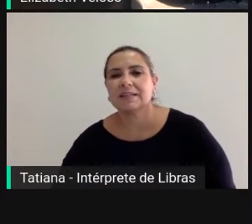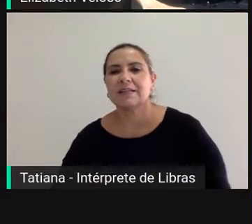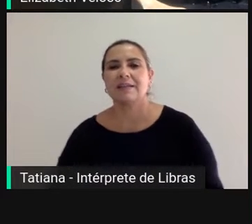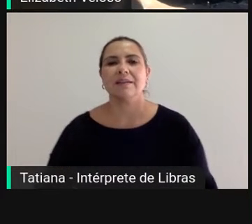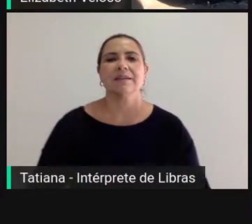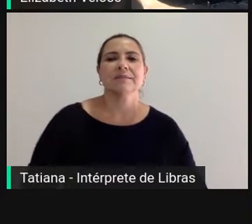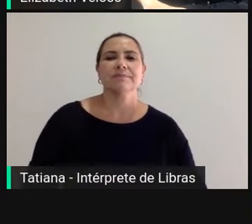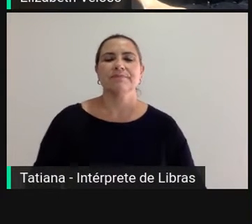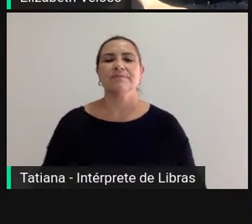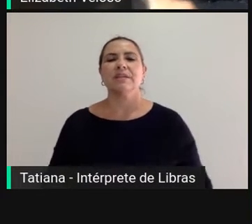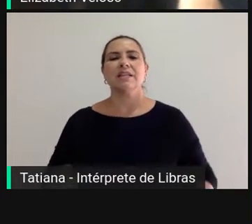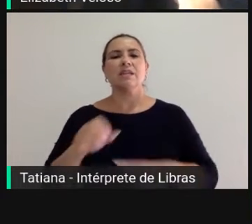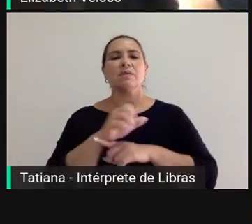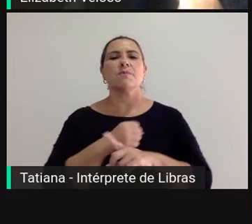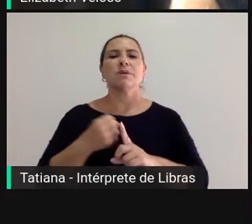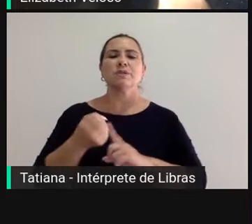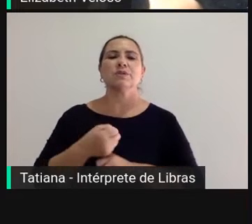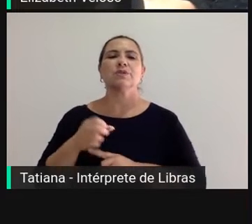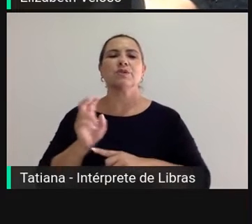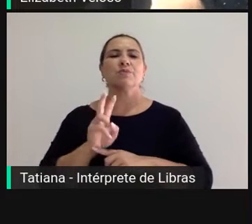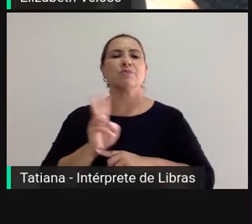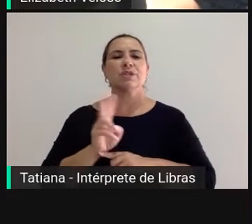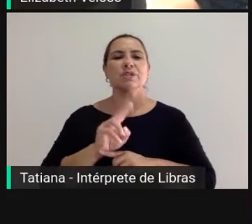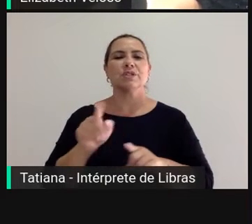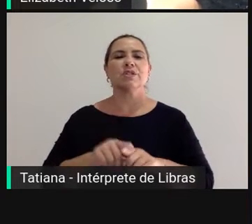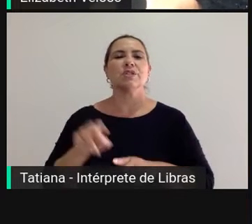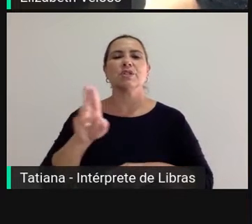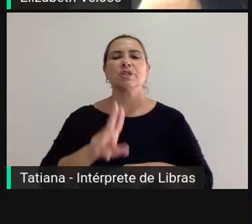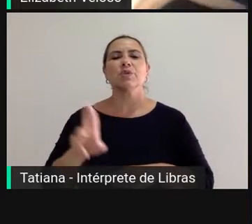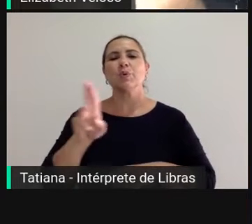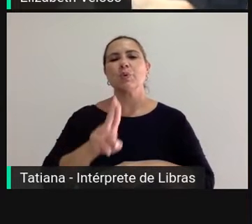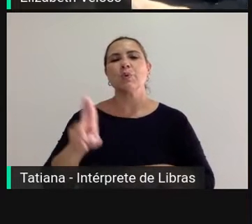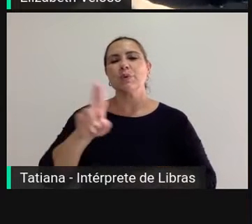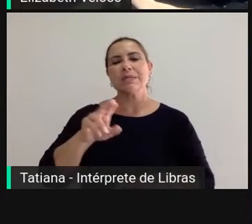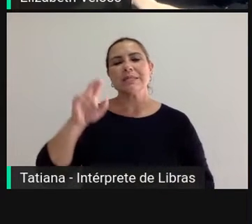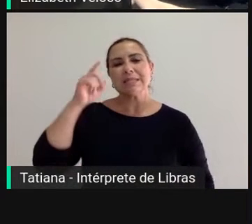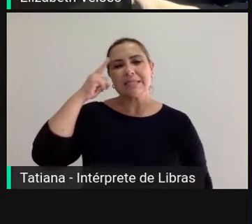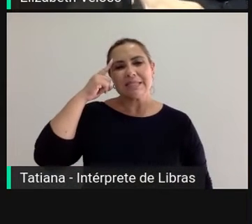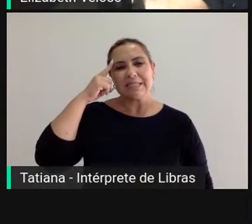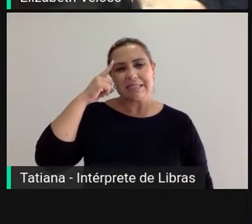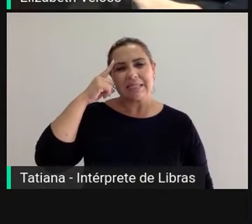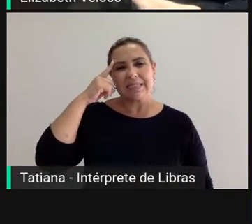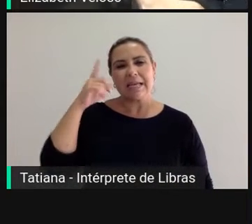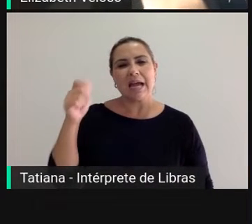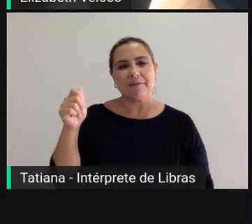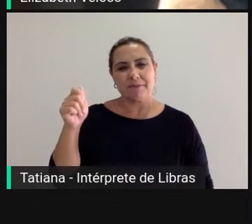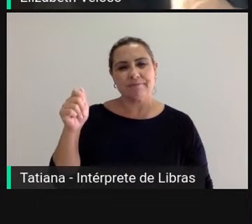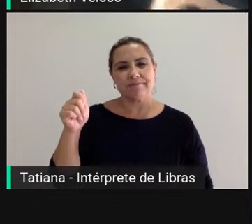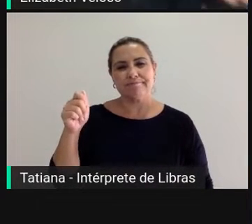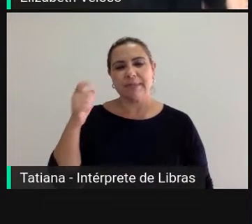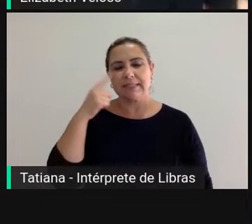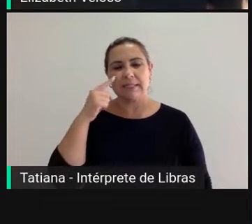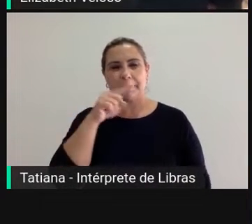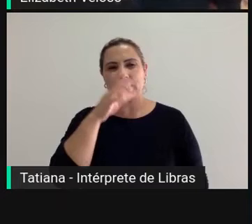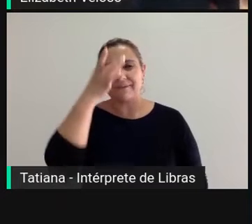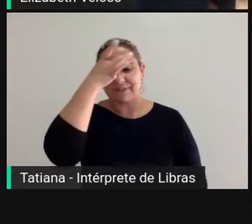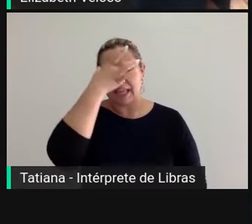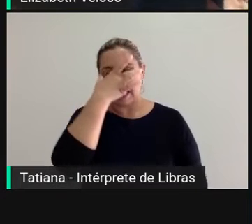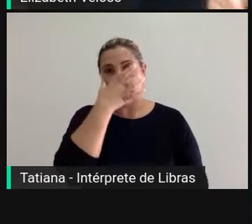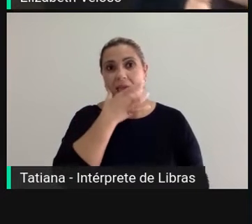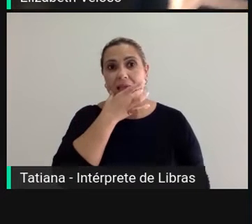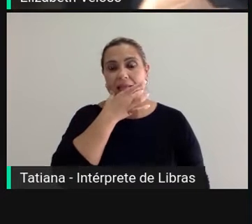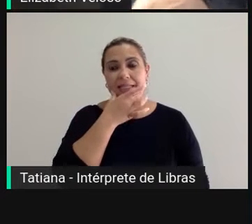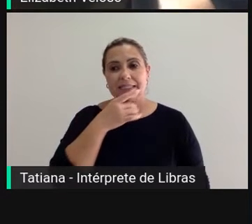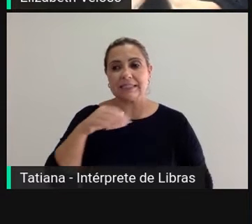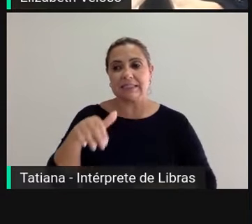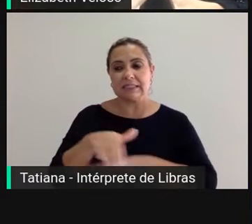uma sociedade vigiada. Por exemplo, o uso da inteligência artificial para reconhecer uma pessoa na rua, e essa pessoa pode ser confundida